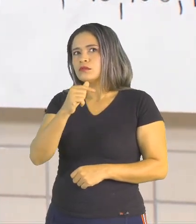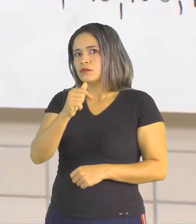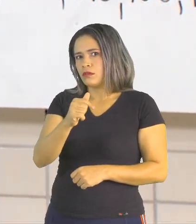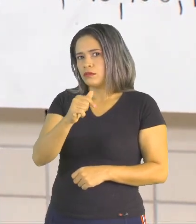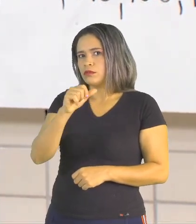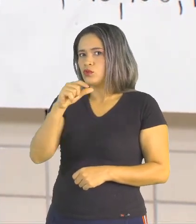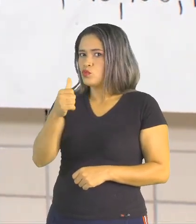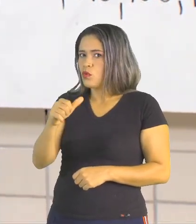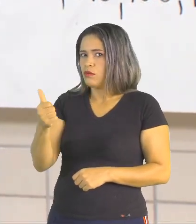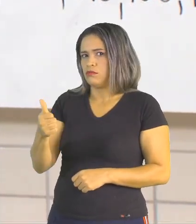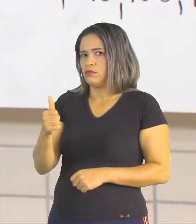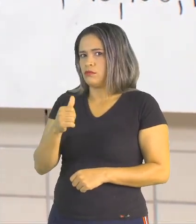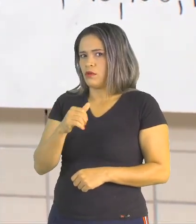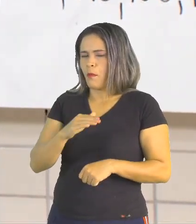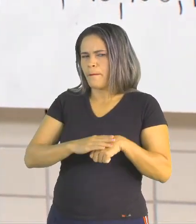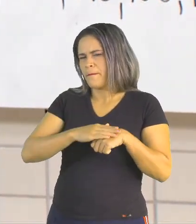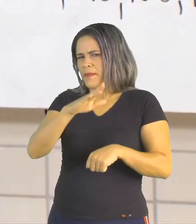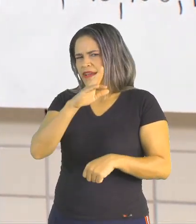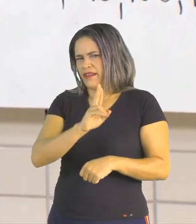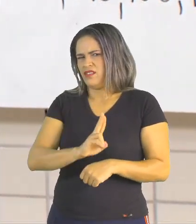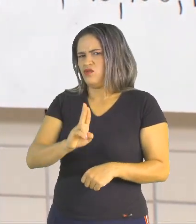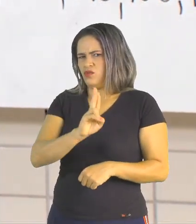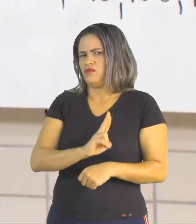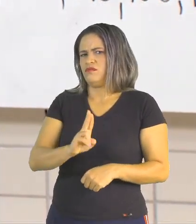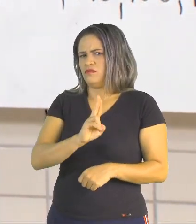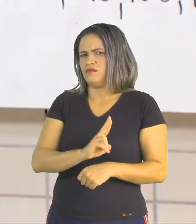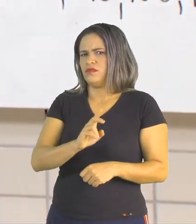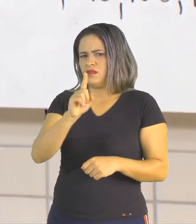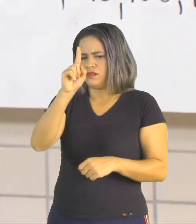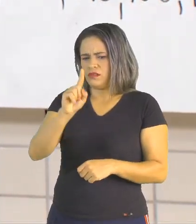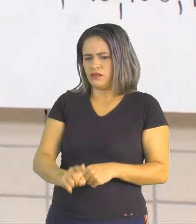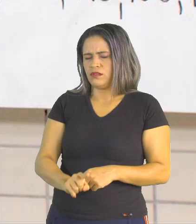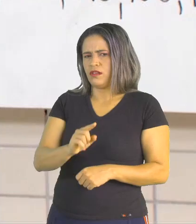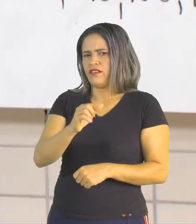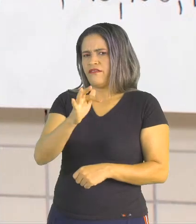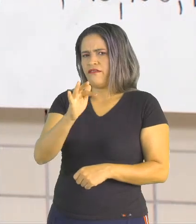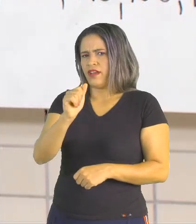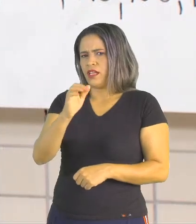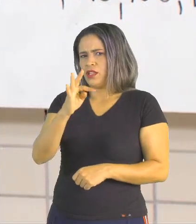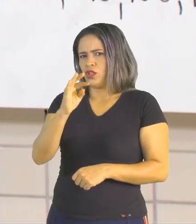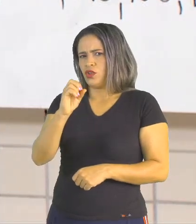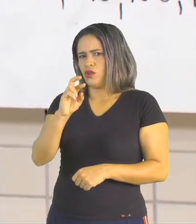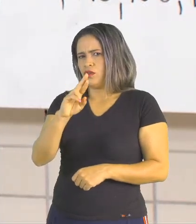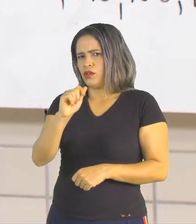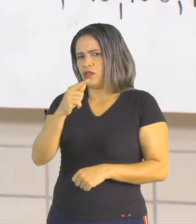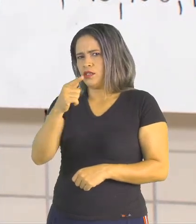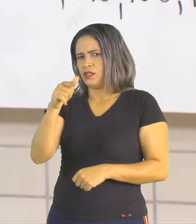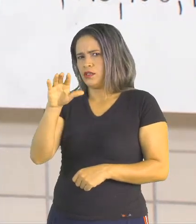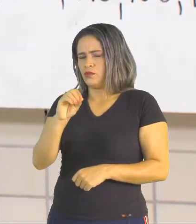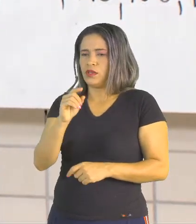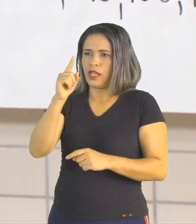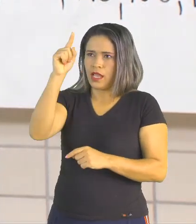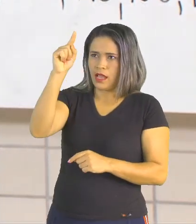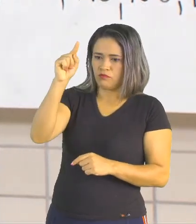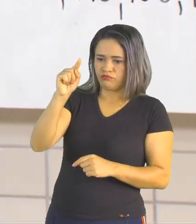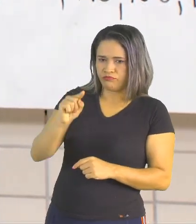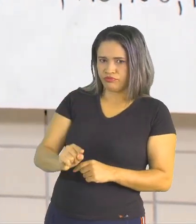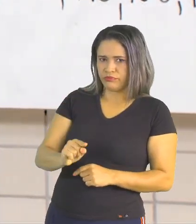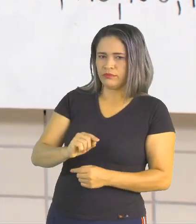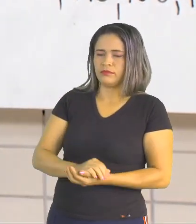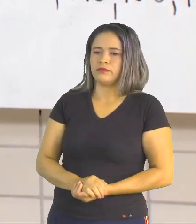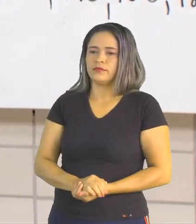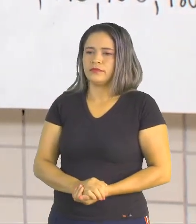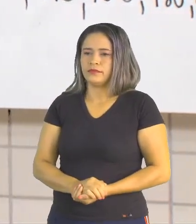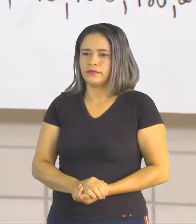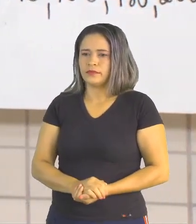e o 11. São esses que a gente mais utiliza na fatoração. E tem uma forma de você